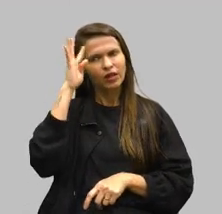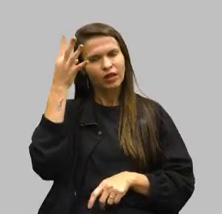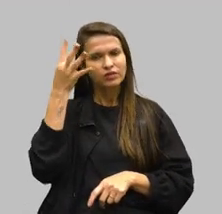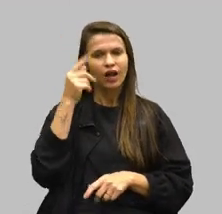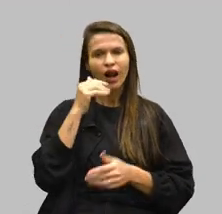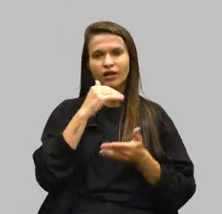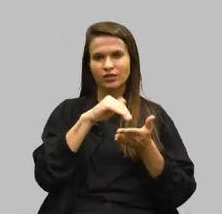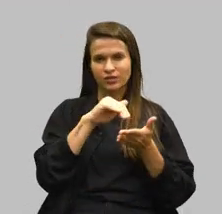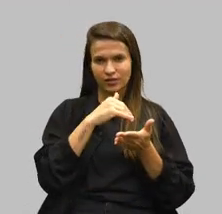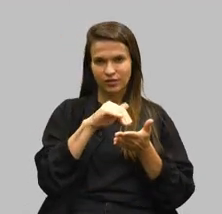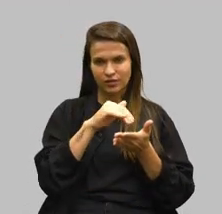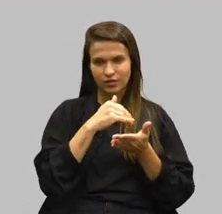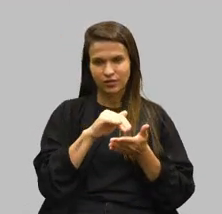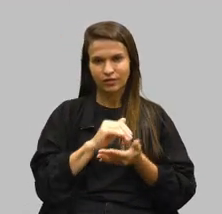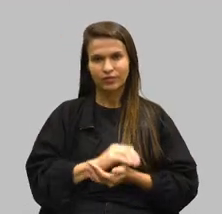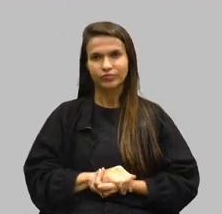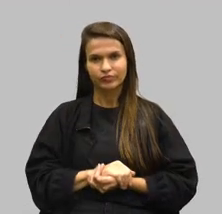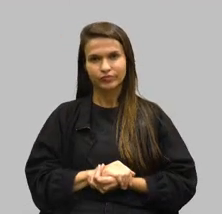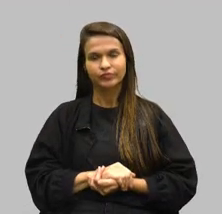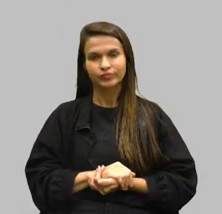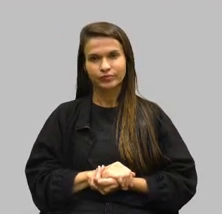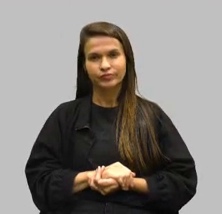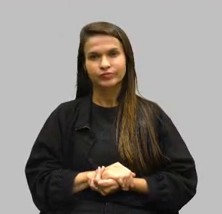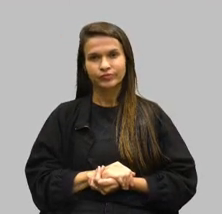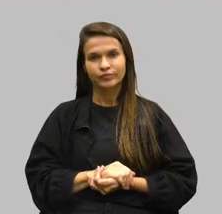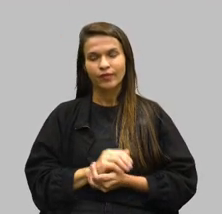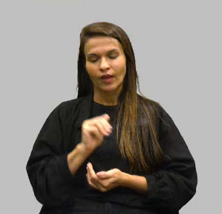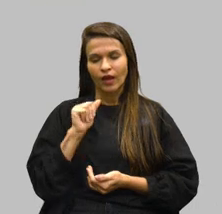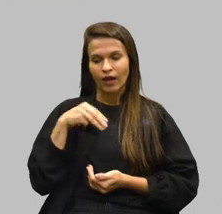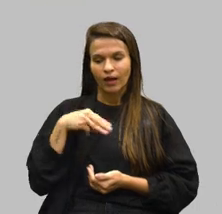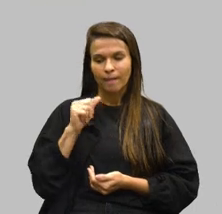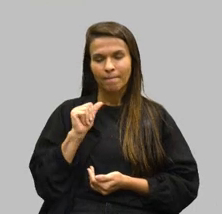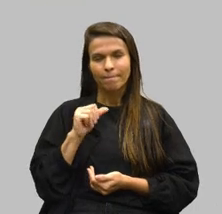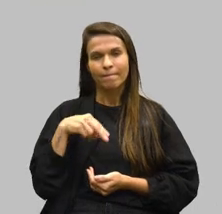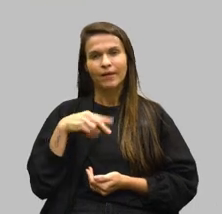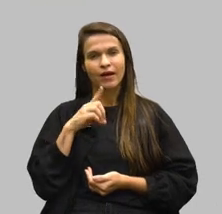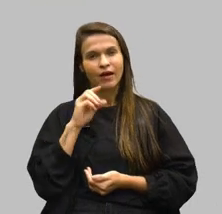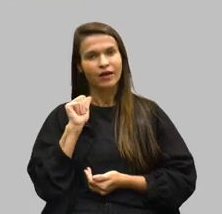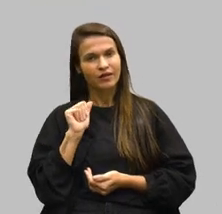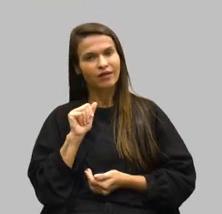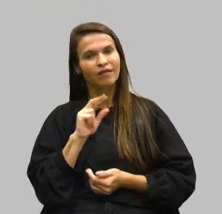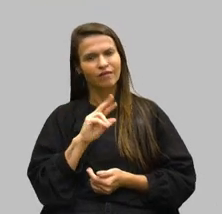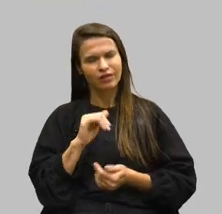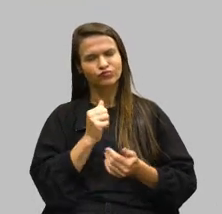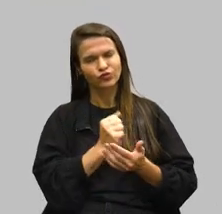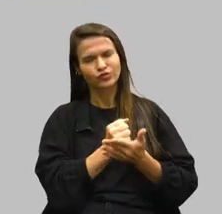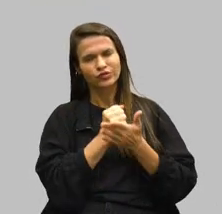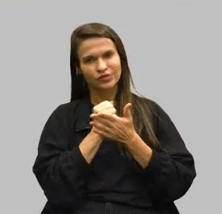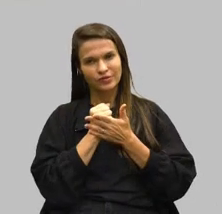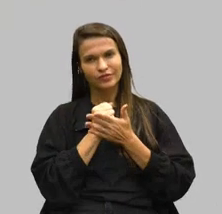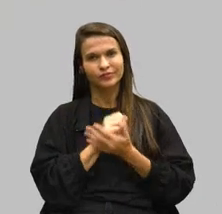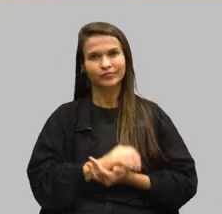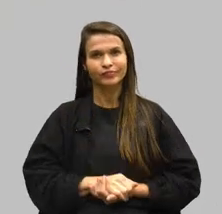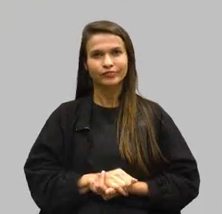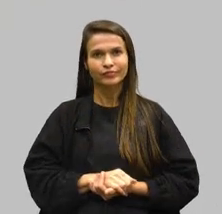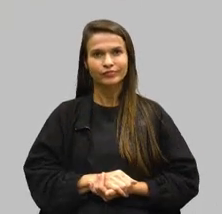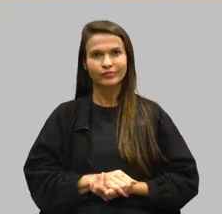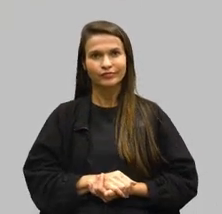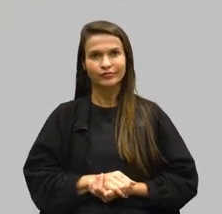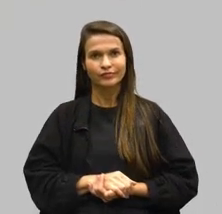secretaria e a Amanda enquanto isso vai fazendo trabalho aí nos ajudando Obrigada Deputado